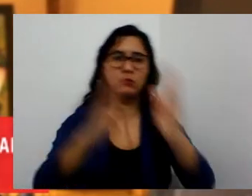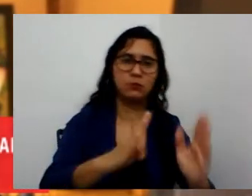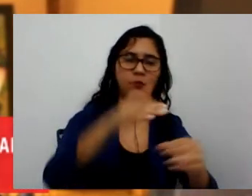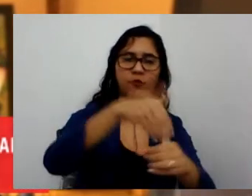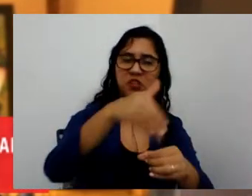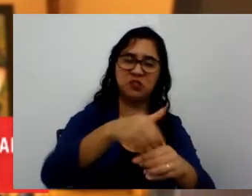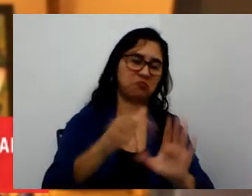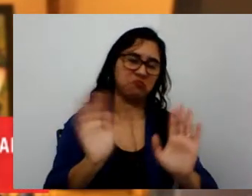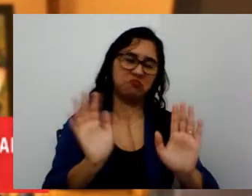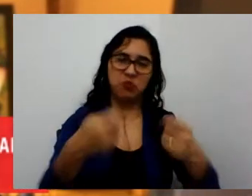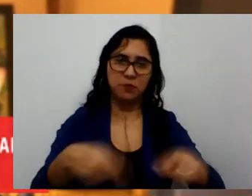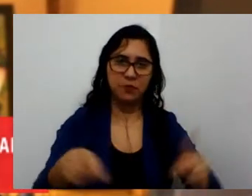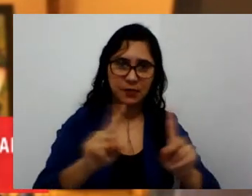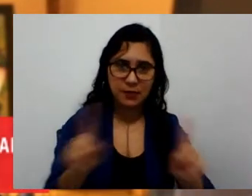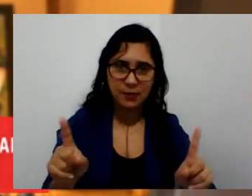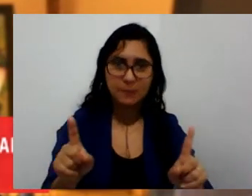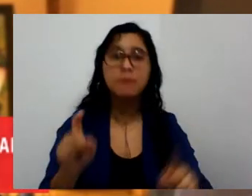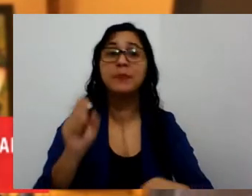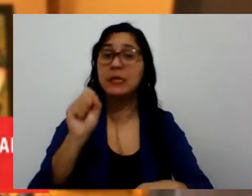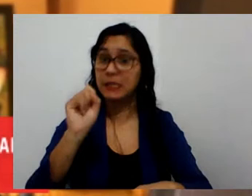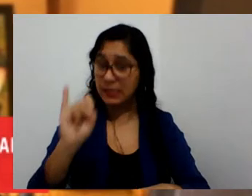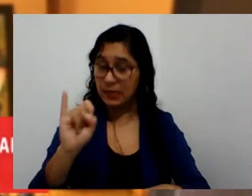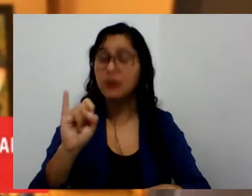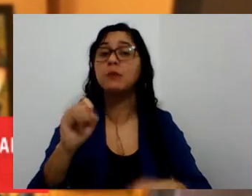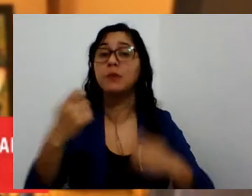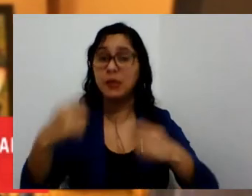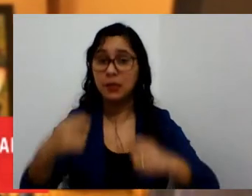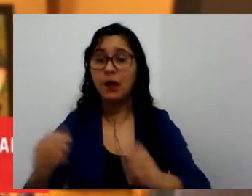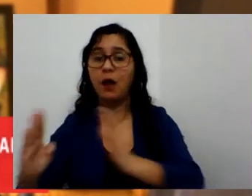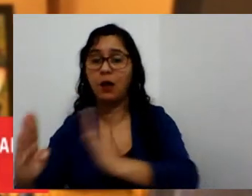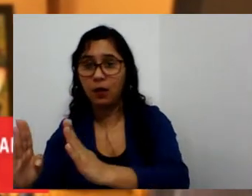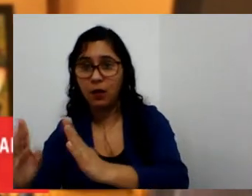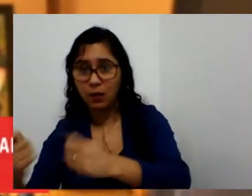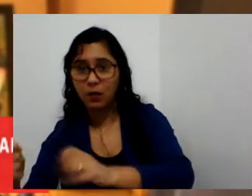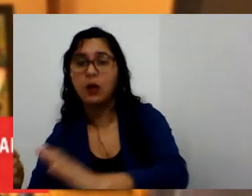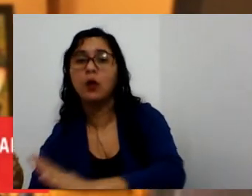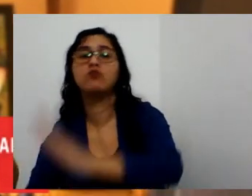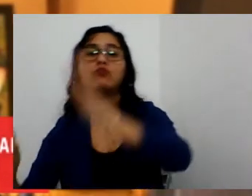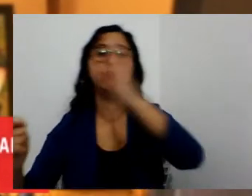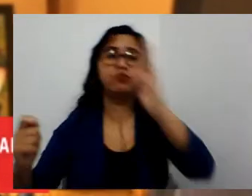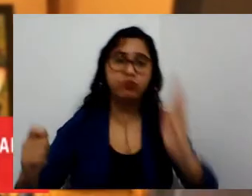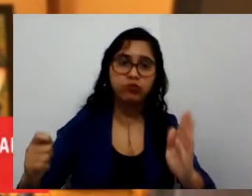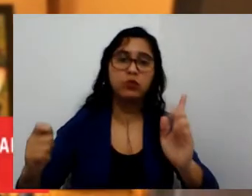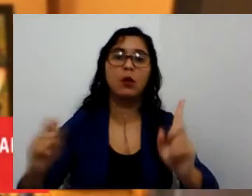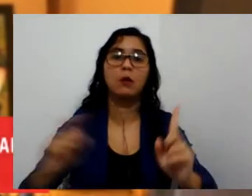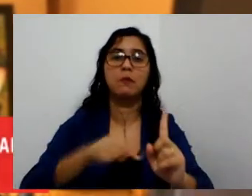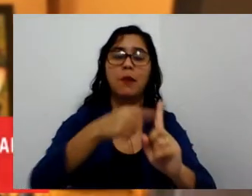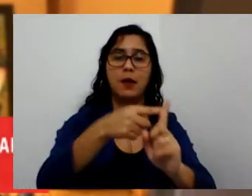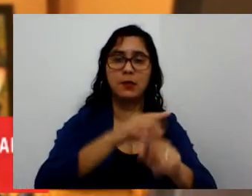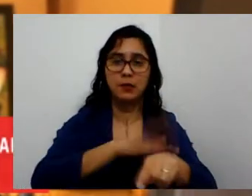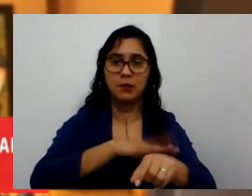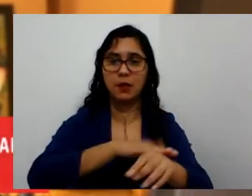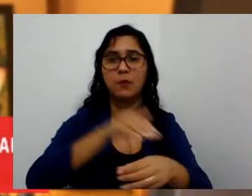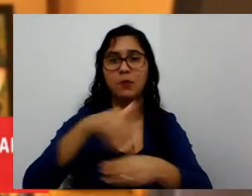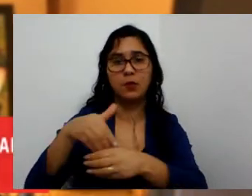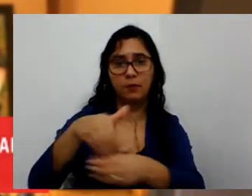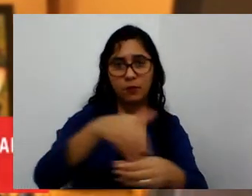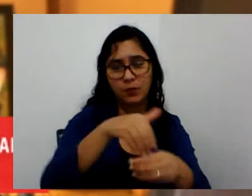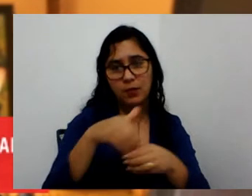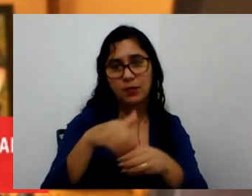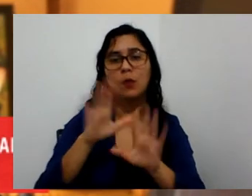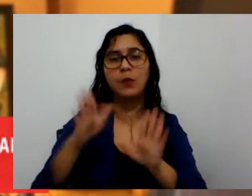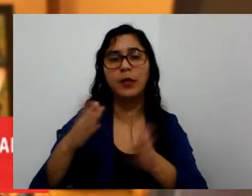votação. Caso contrário, a extensão será estendida conforme deliberação